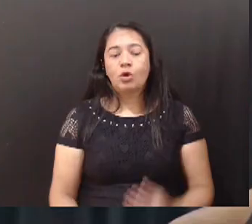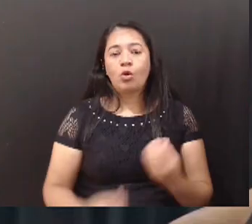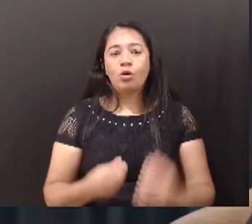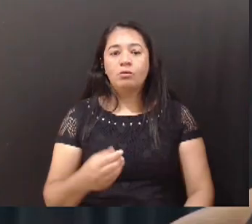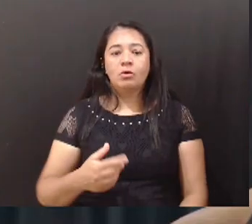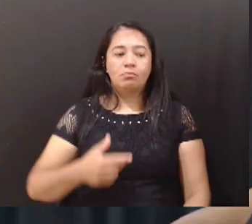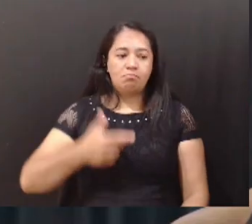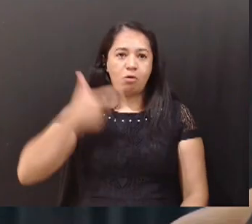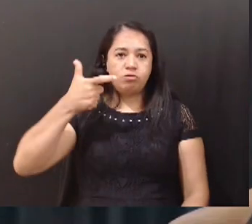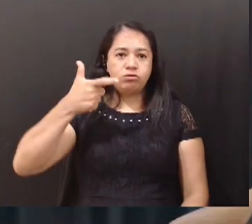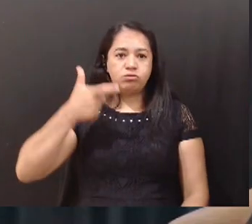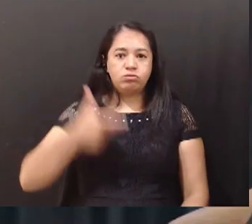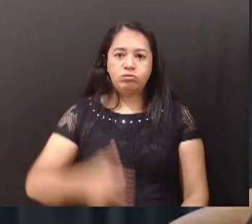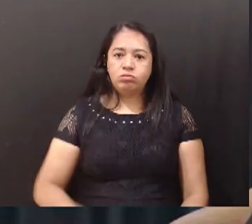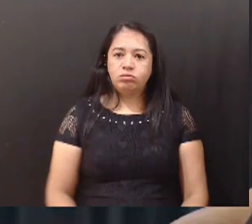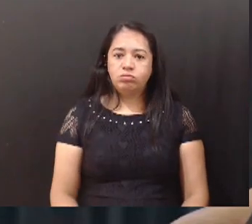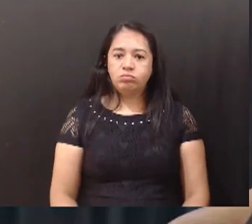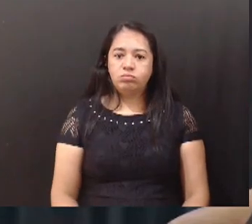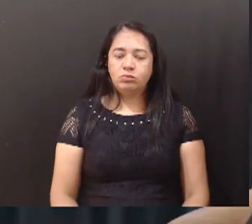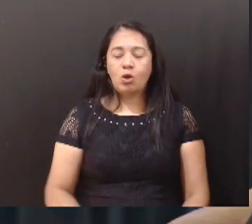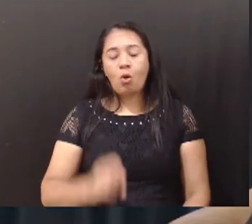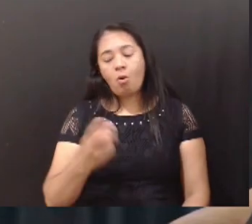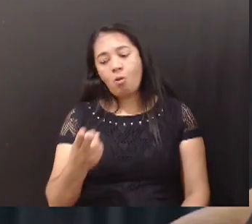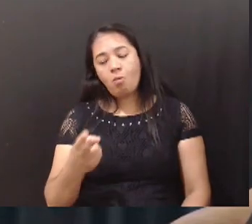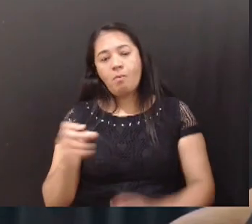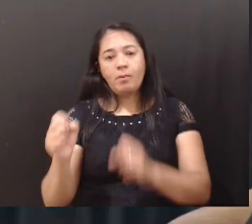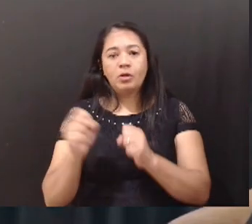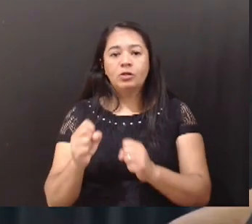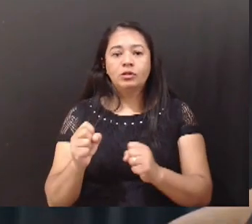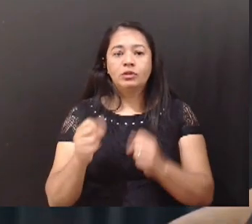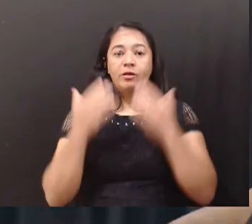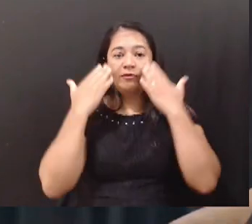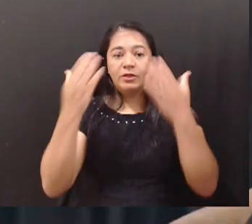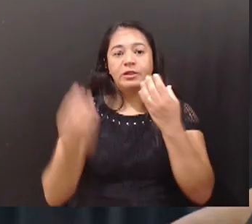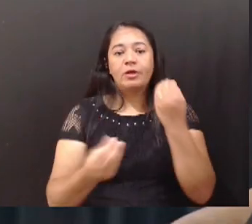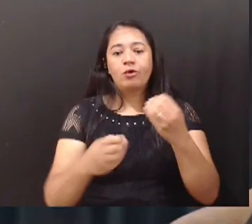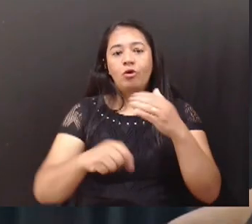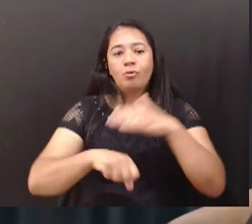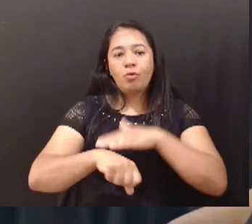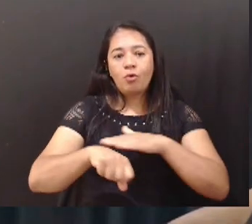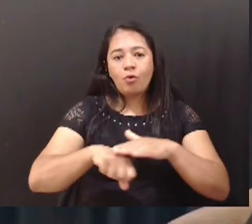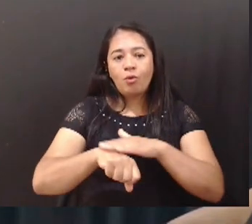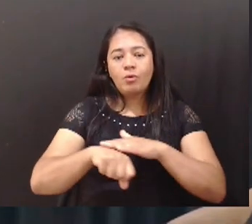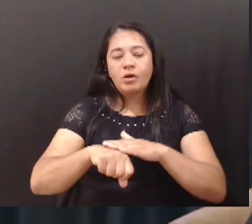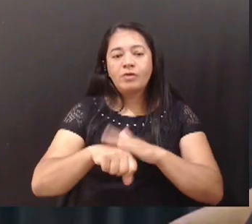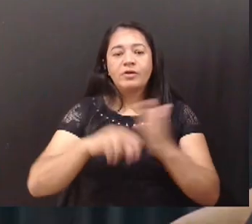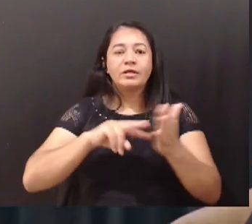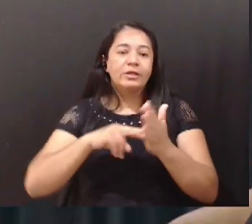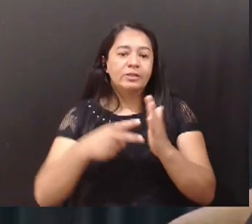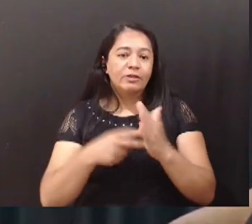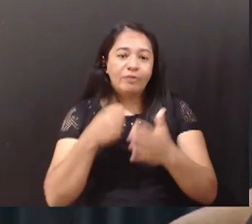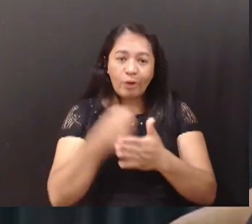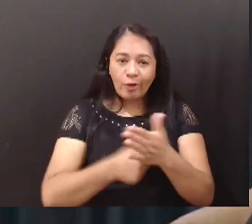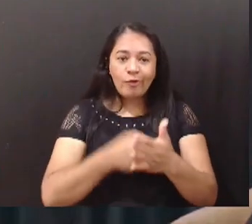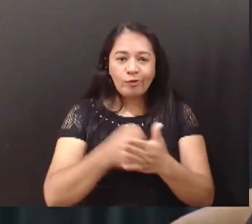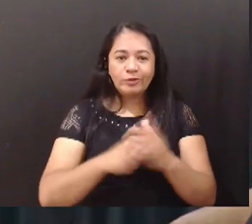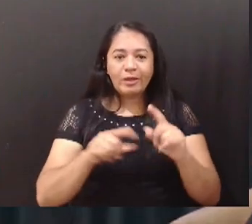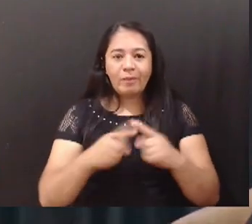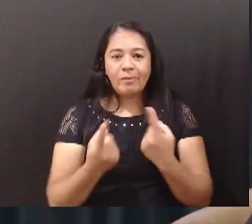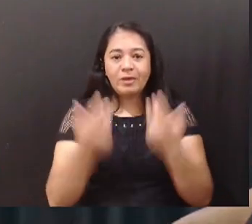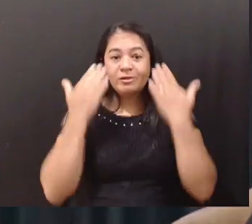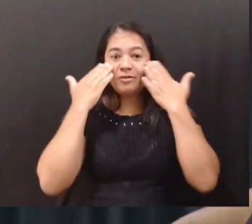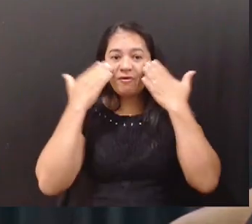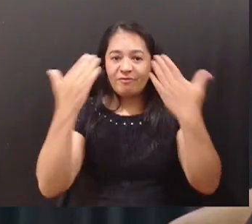todo mundo, ou você pode enfrentar com uma conversa. Você pode conversar com uma pessoa sem você estar tão acionado